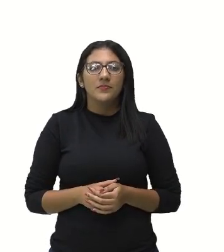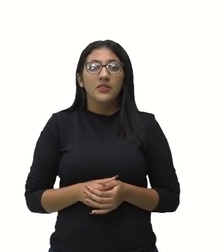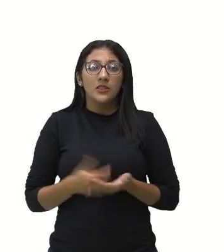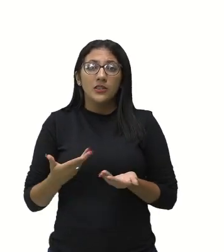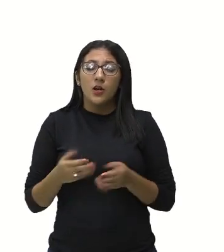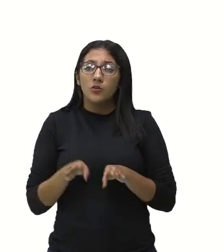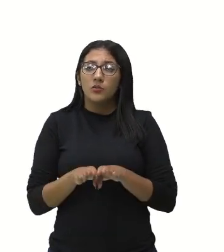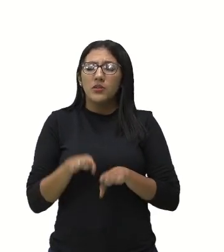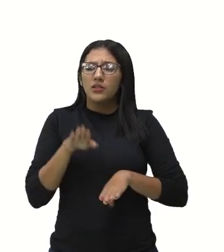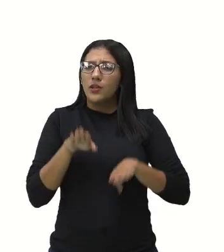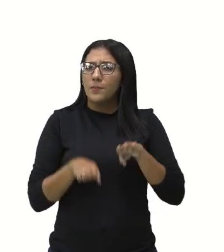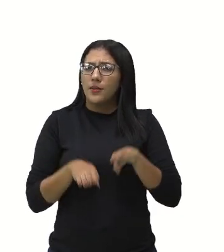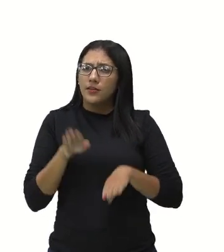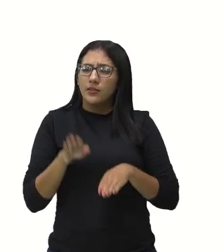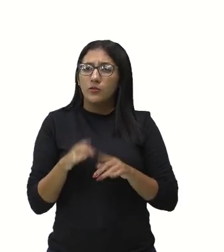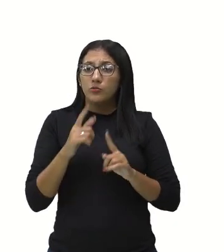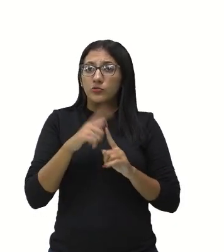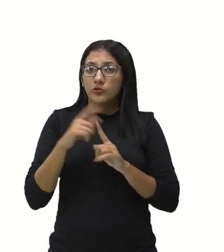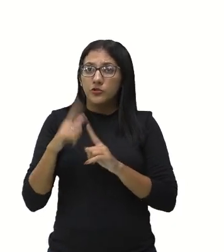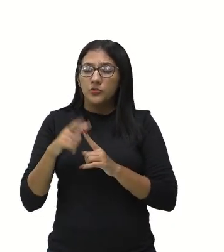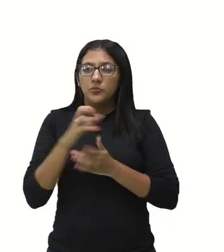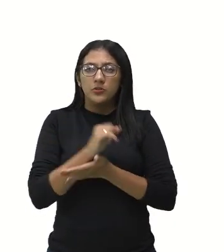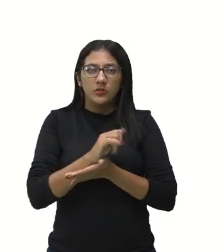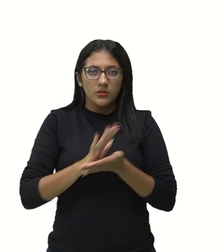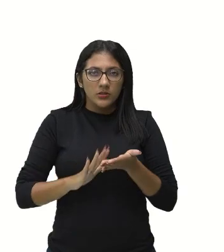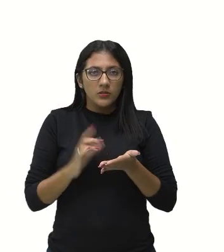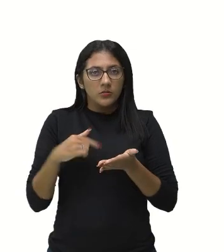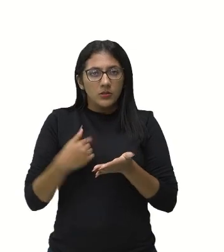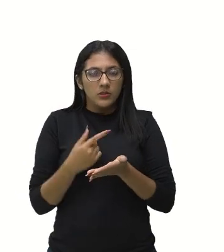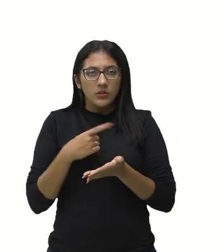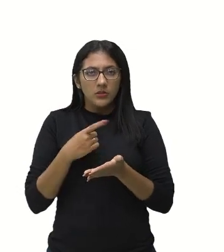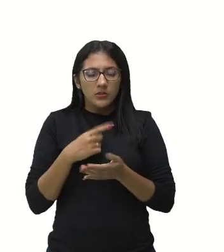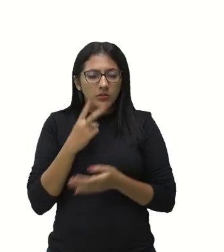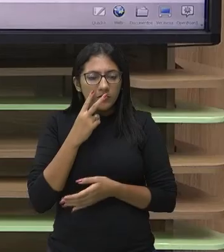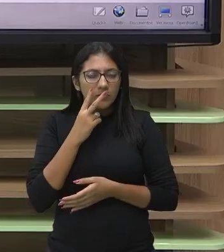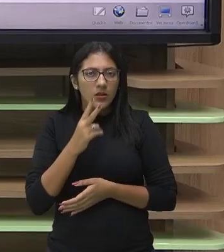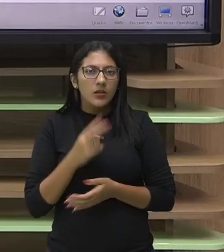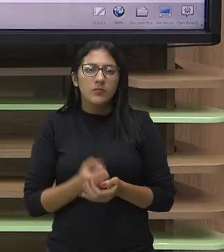do problema que a gente tiver, tá? A